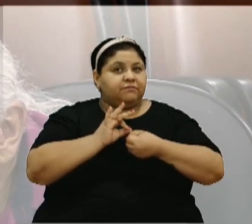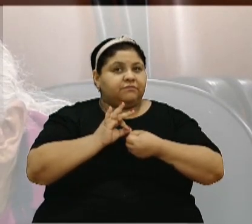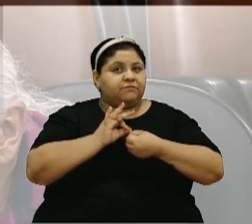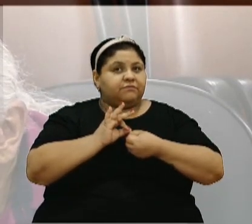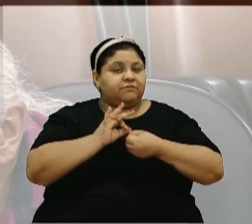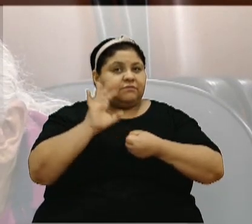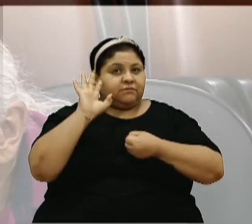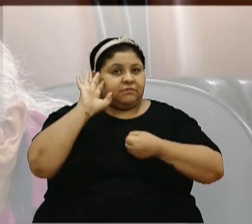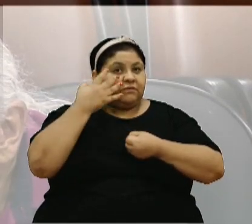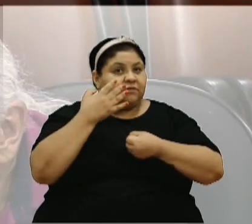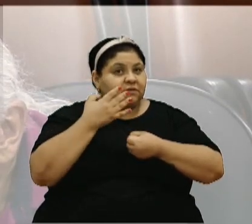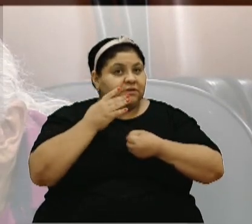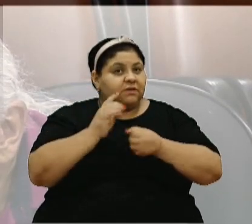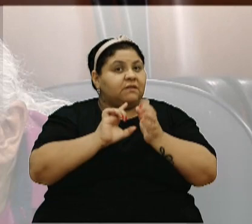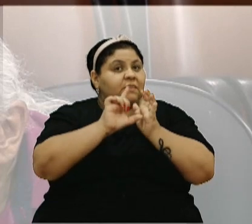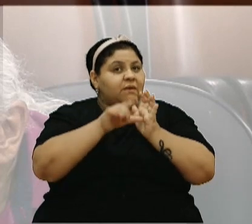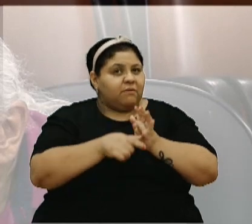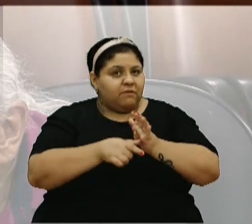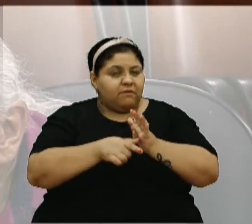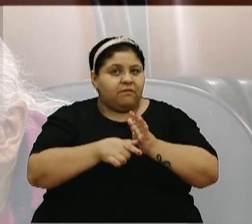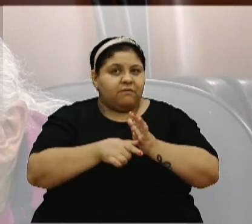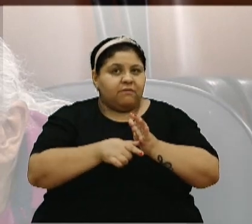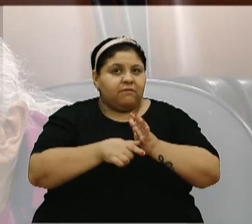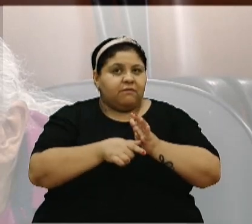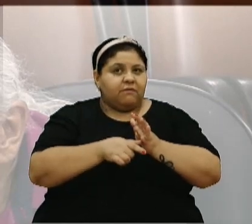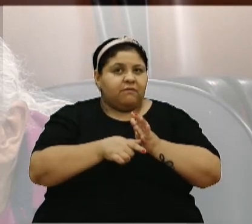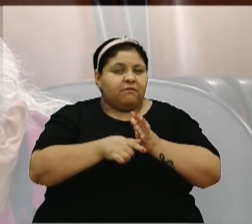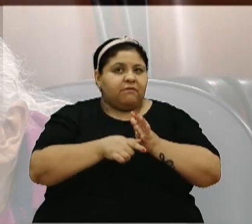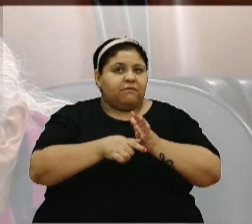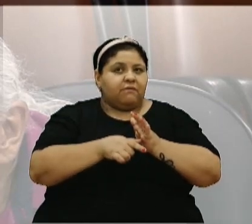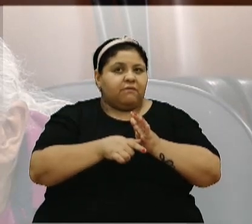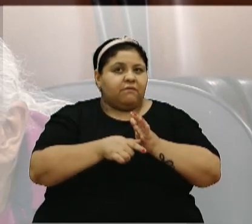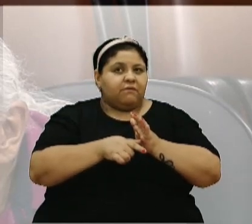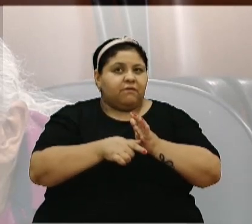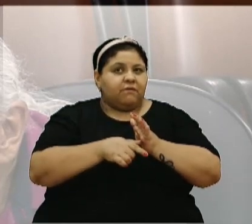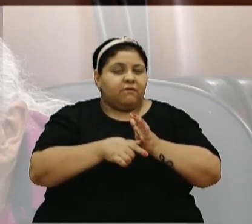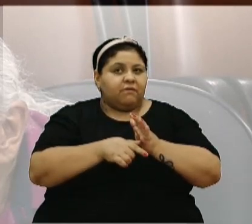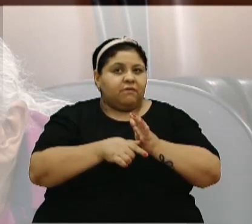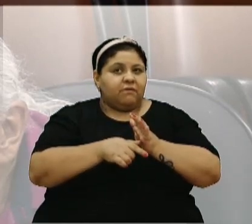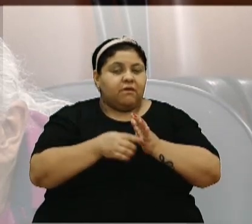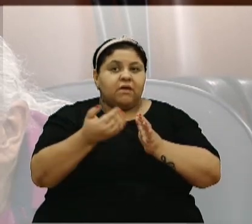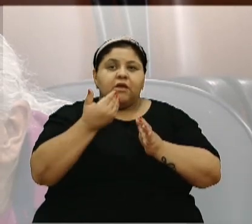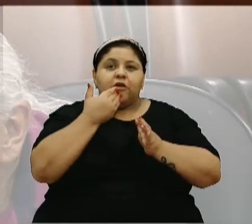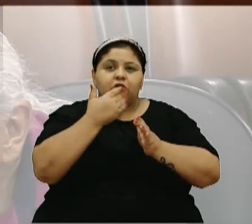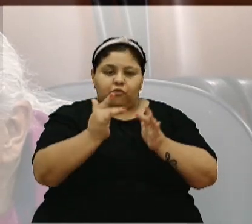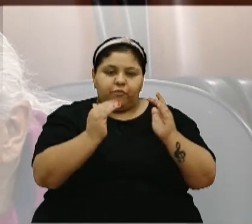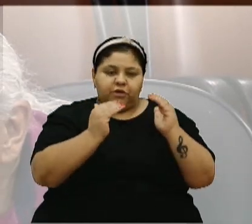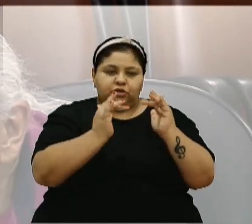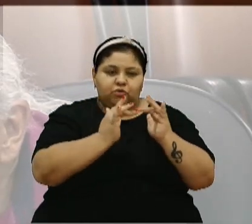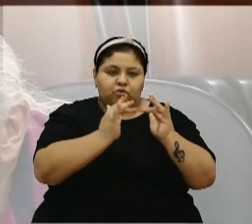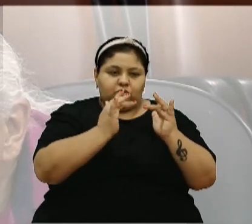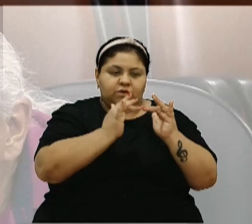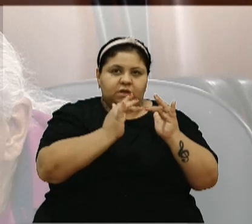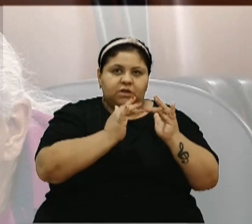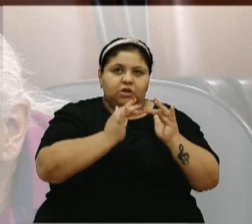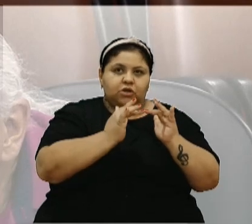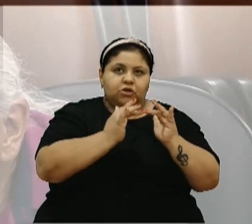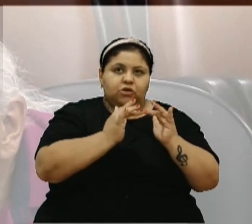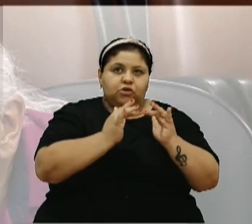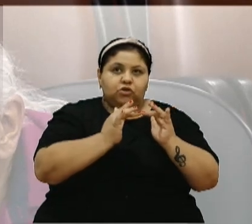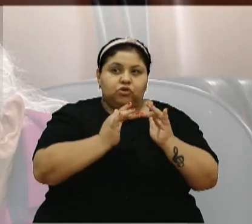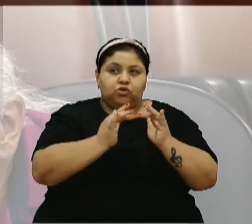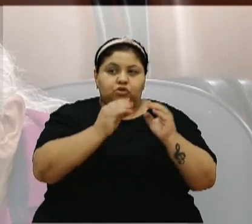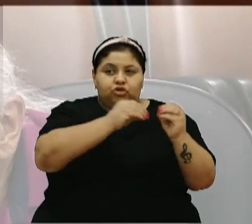que irá acontecer em breve. Eu disse, tu me dá um cartão teu? Ele me deu um cartão, no outro dia que eu cheguei em Caxias, eu levei para o Adiló. Disse,